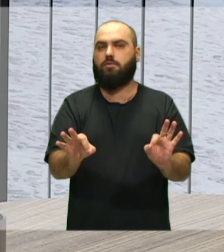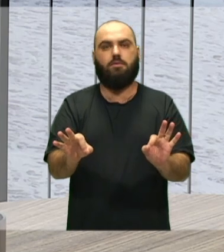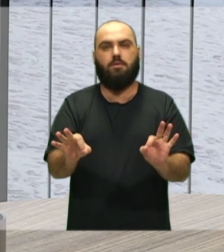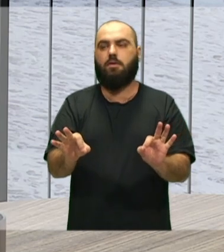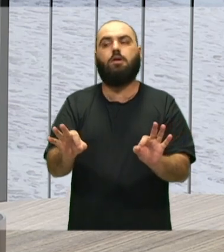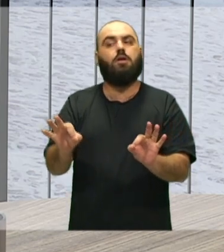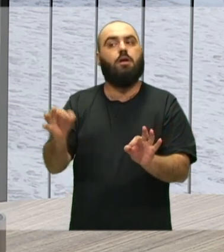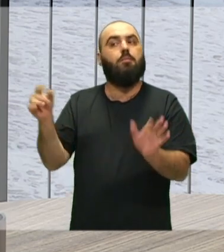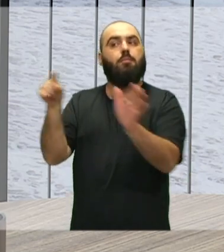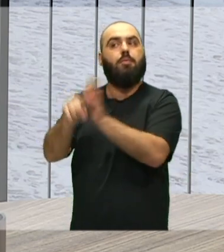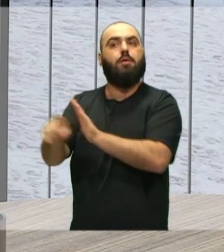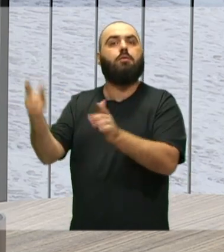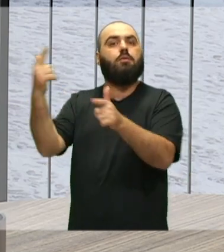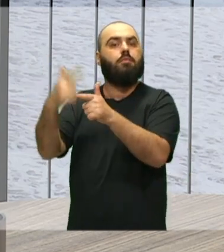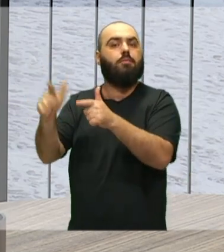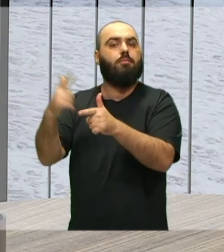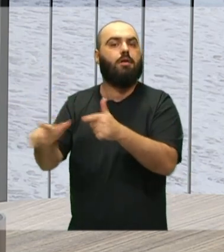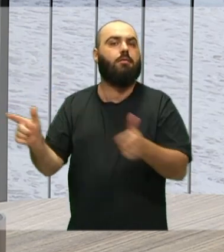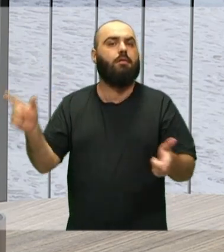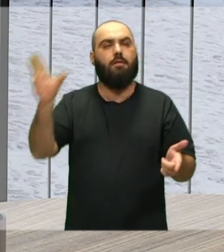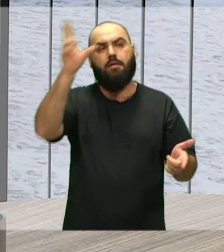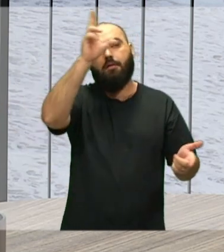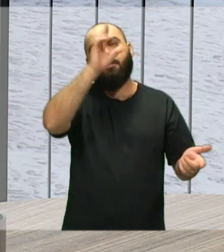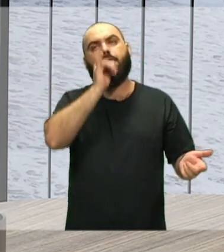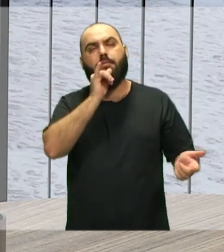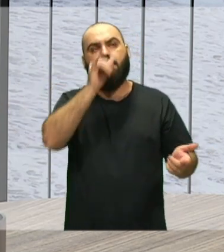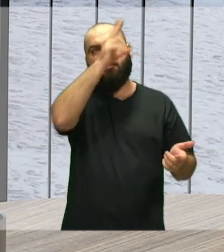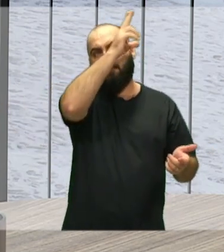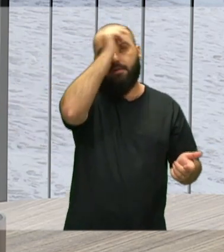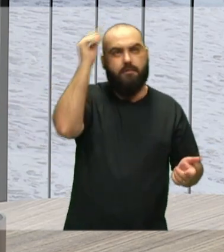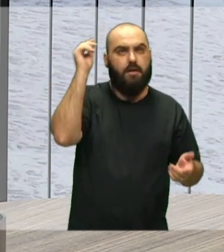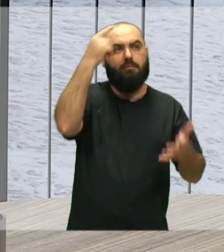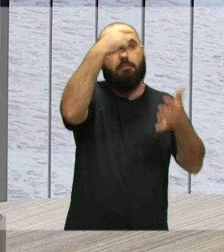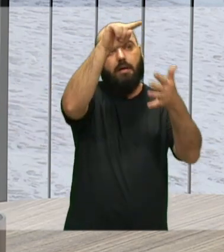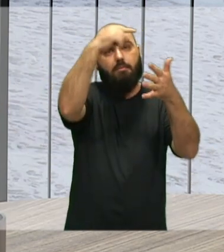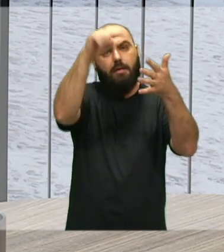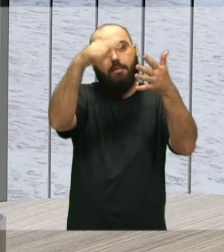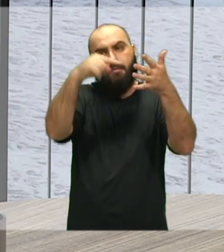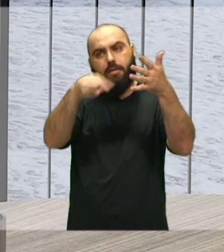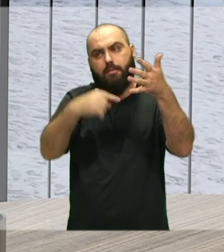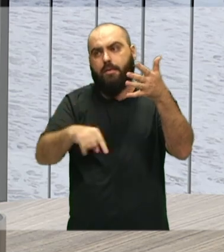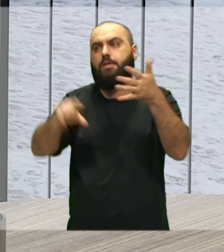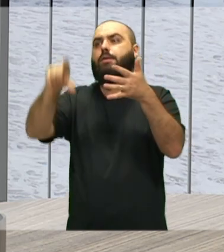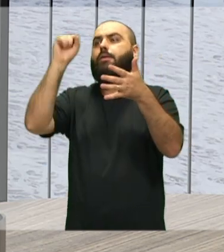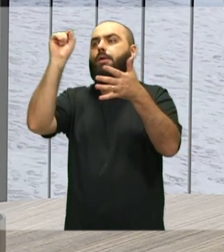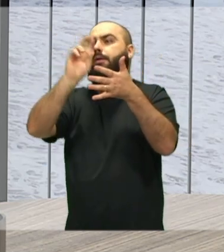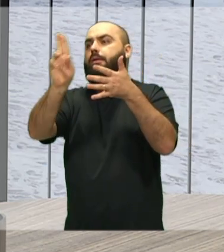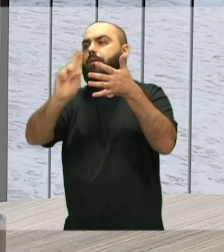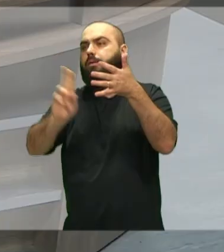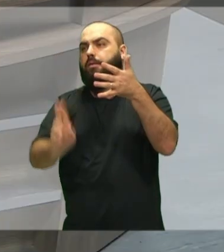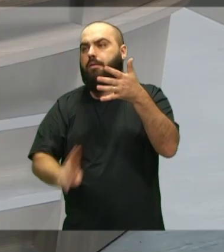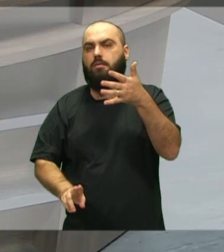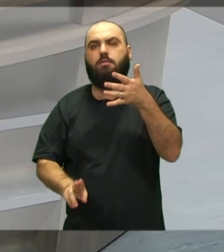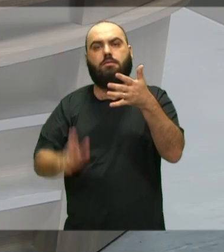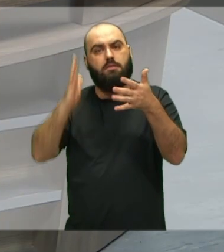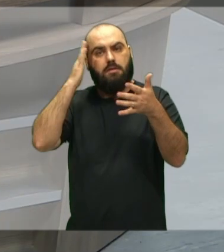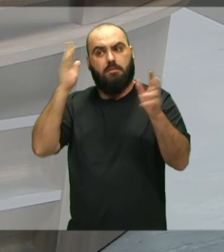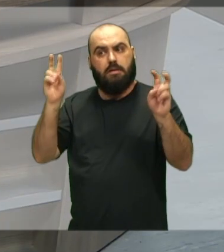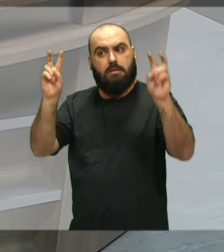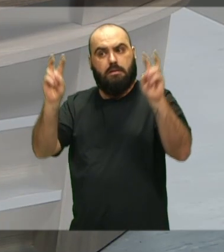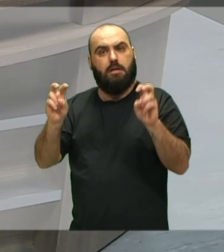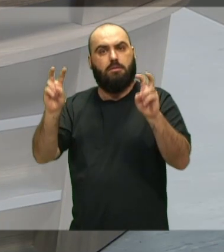problema. Prefeito tal, fez assim, fez assado. Houve a nomeação tal. Textos que trazem